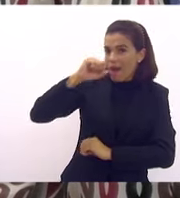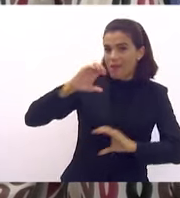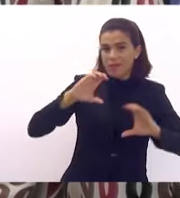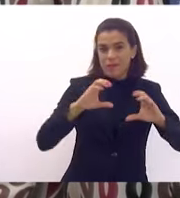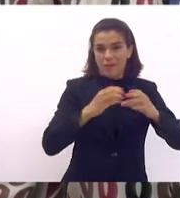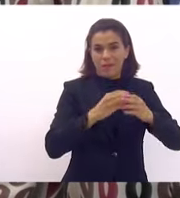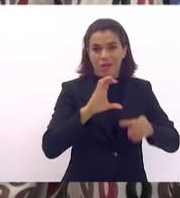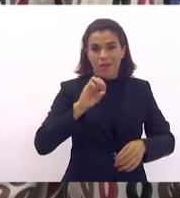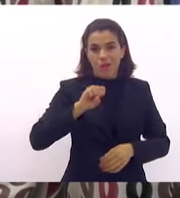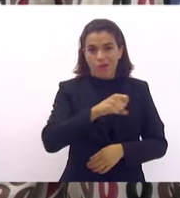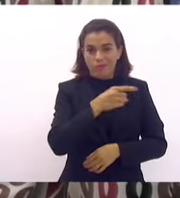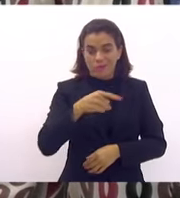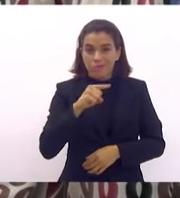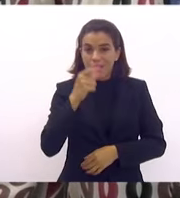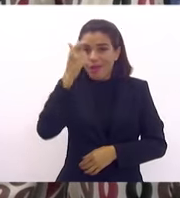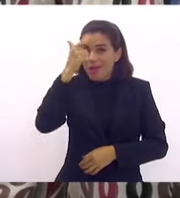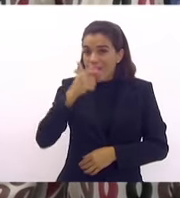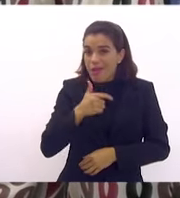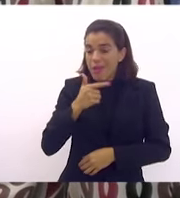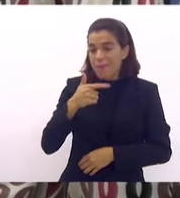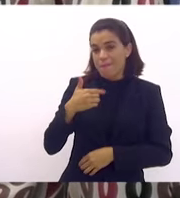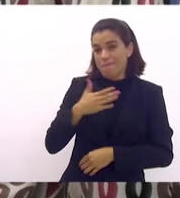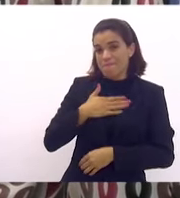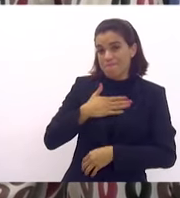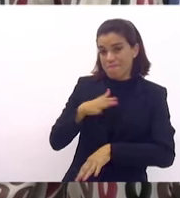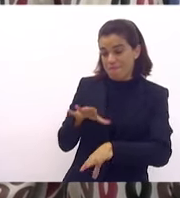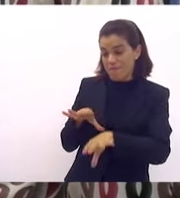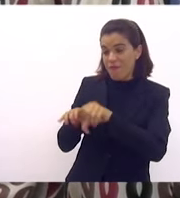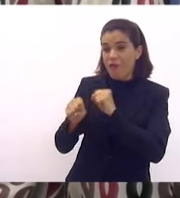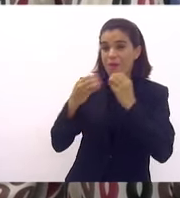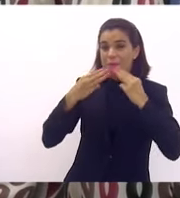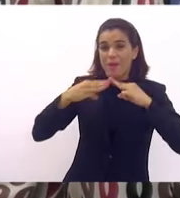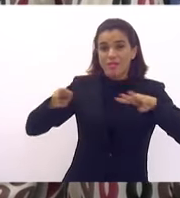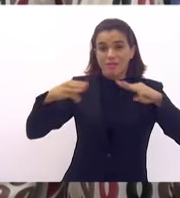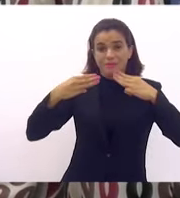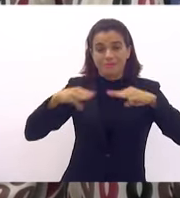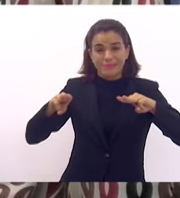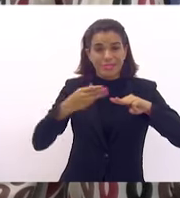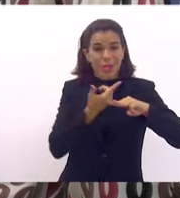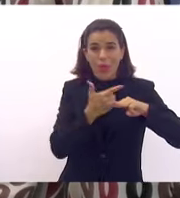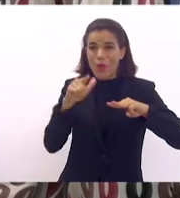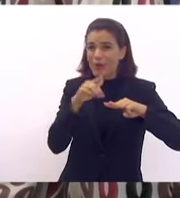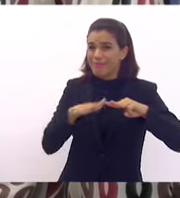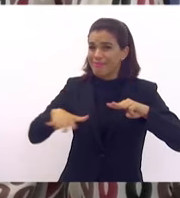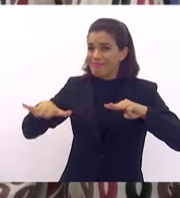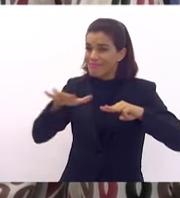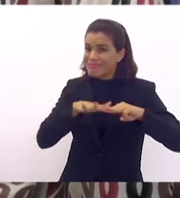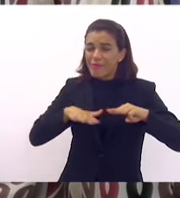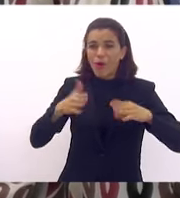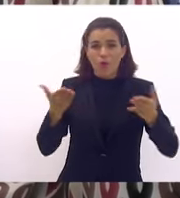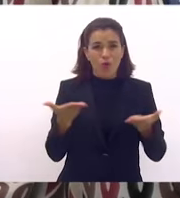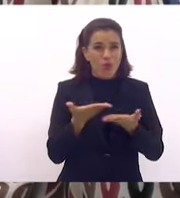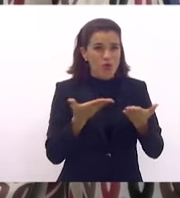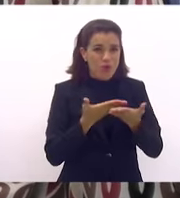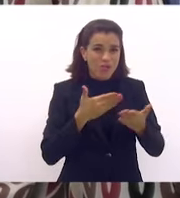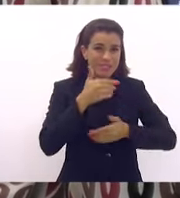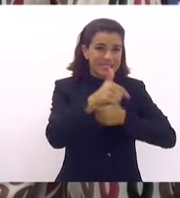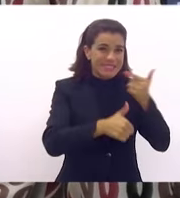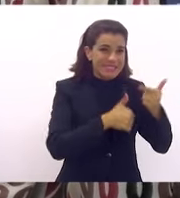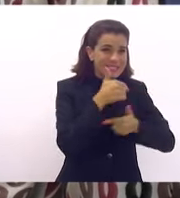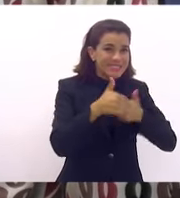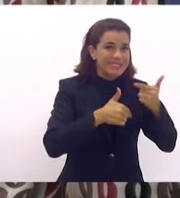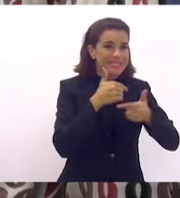que sou totalmente... Minha formação é marketing, é outro segmento. Hoje eu me debruçar aqui, né,